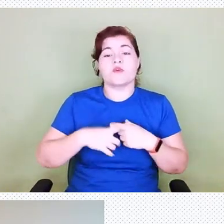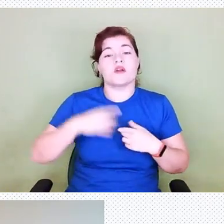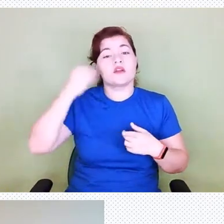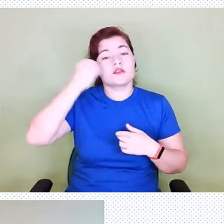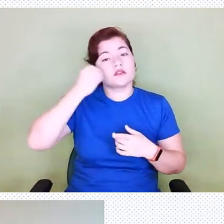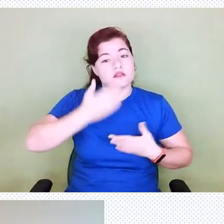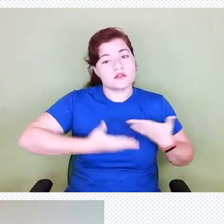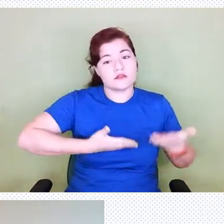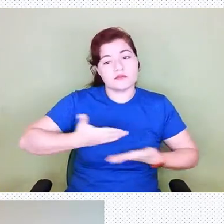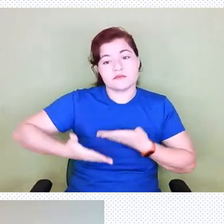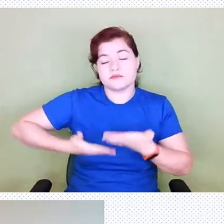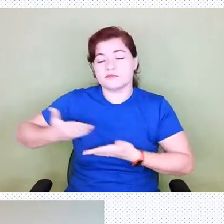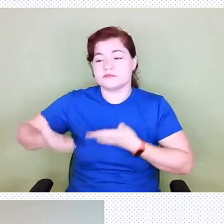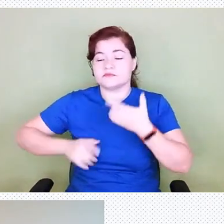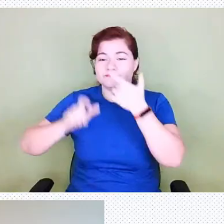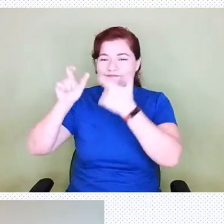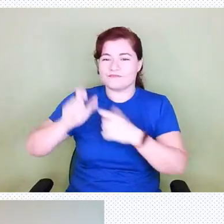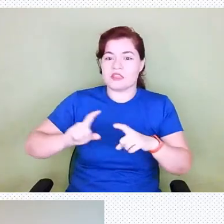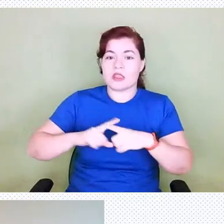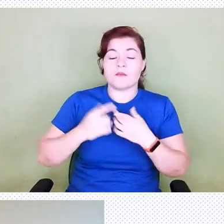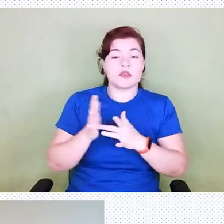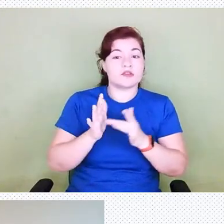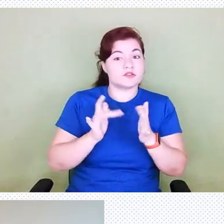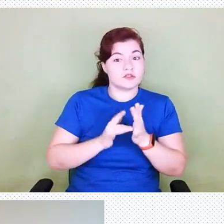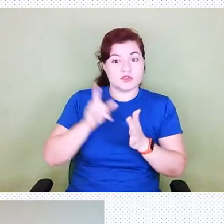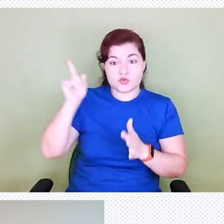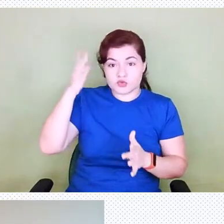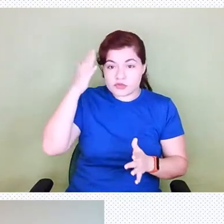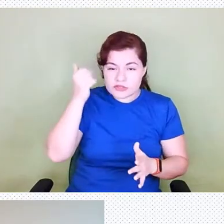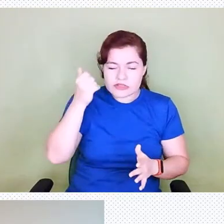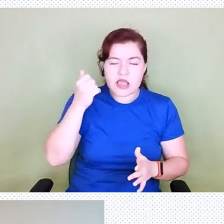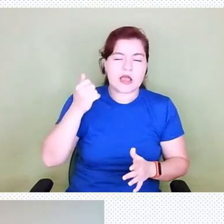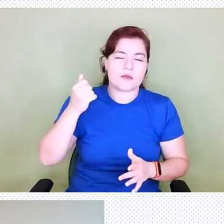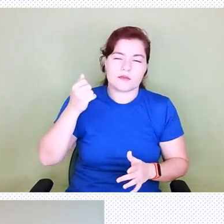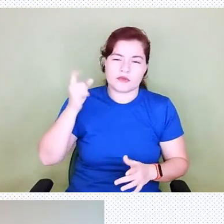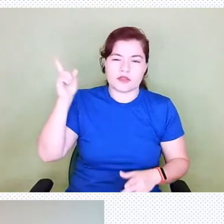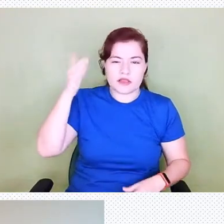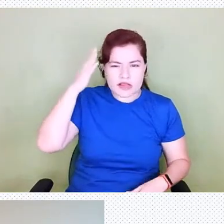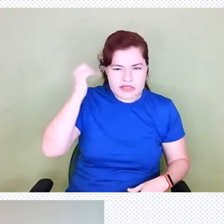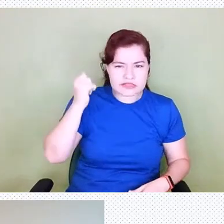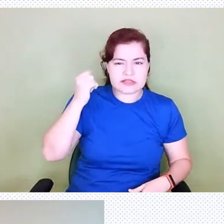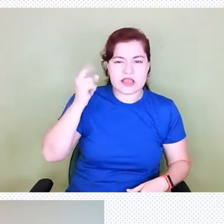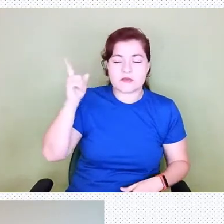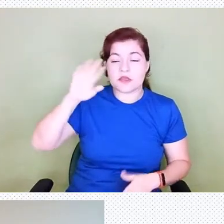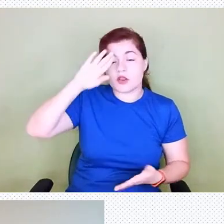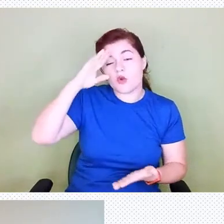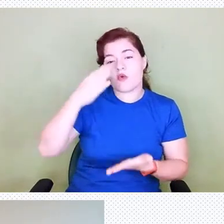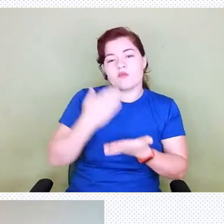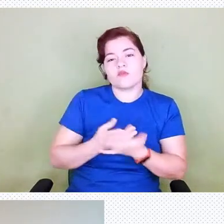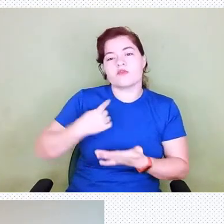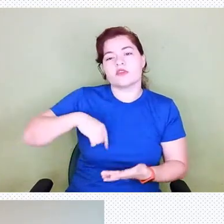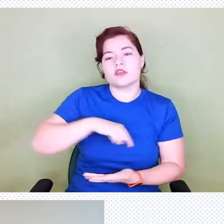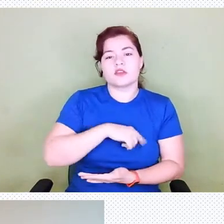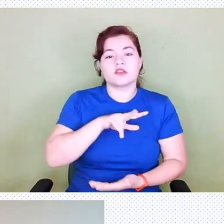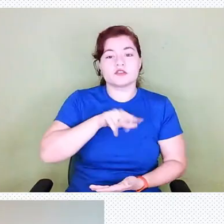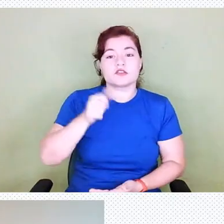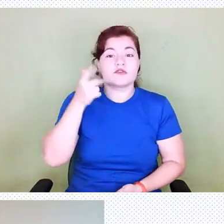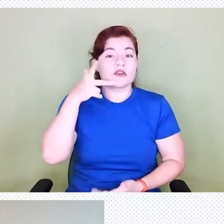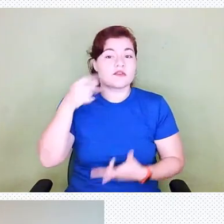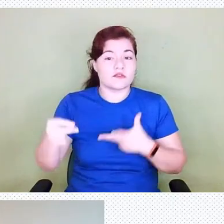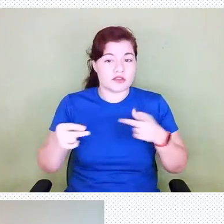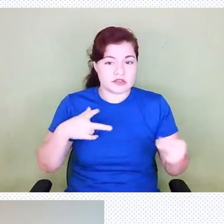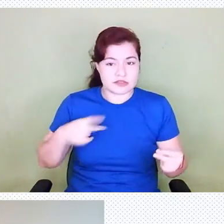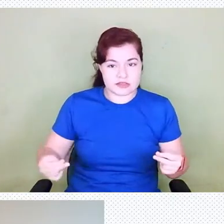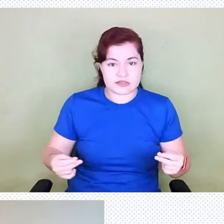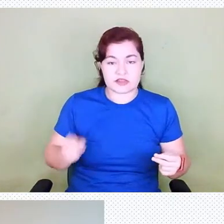com o outro. Mas Jesus sabe tanto disso e tem tanta confiança de que nós vamos vencer, que